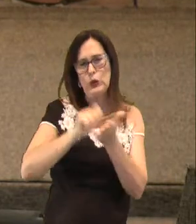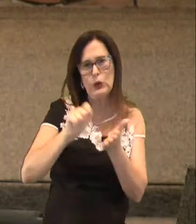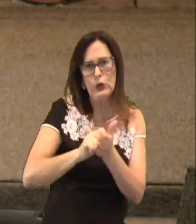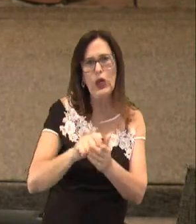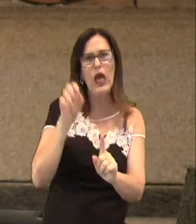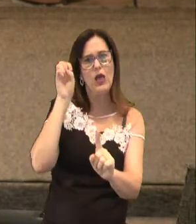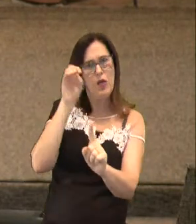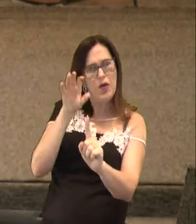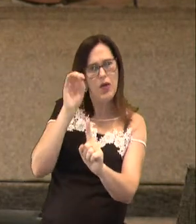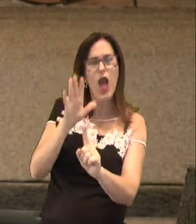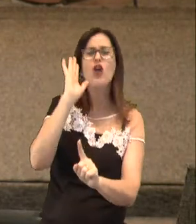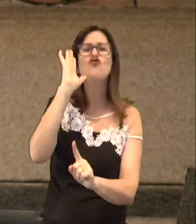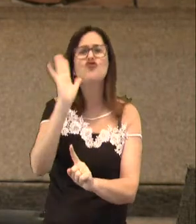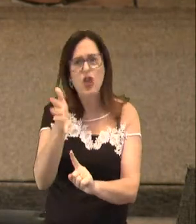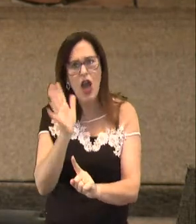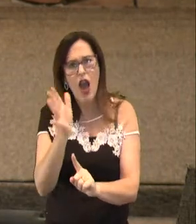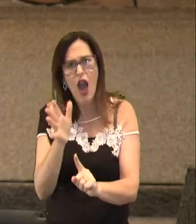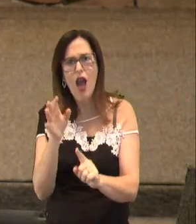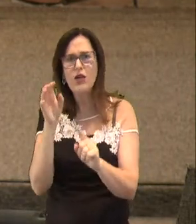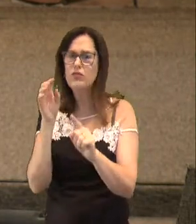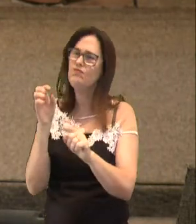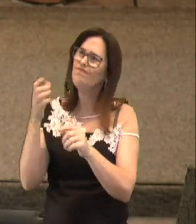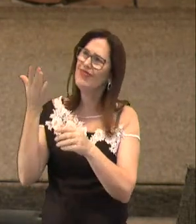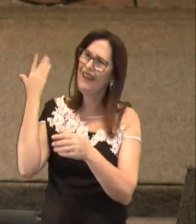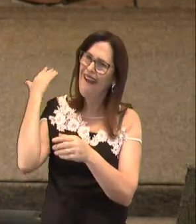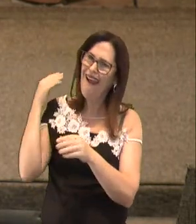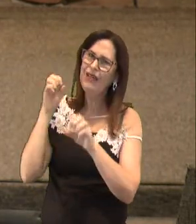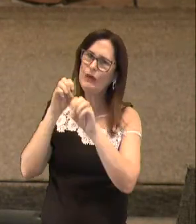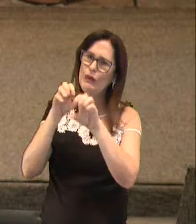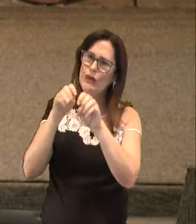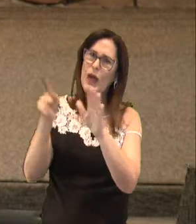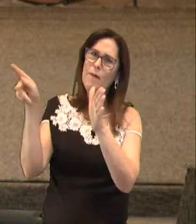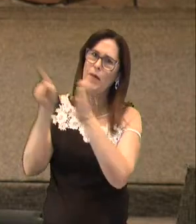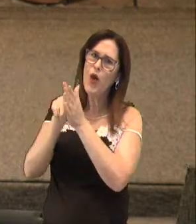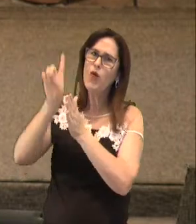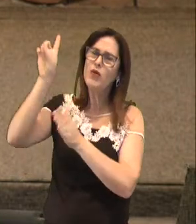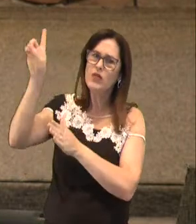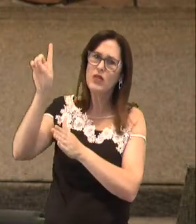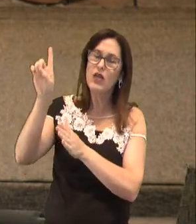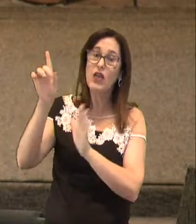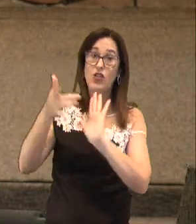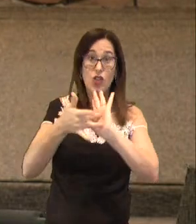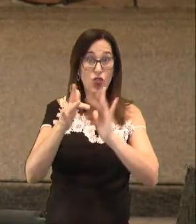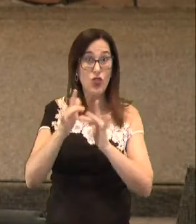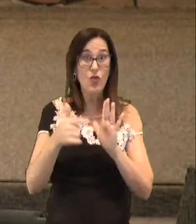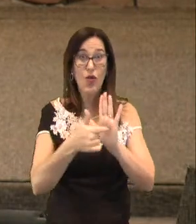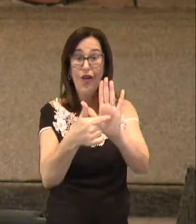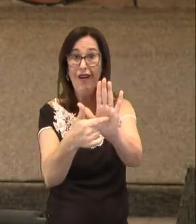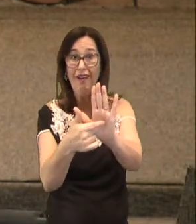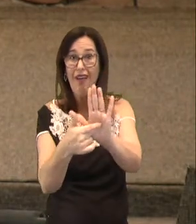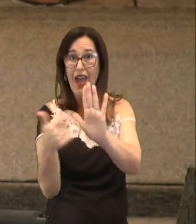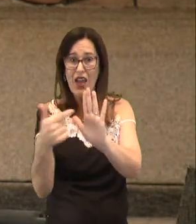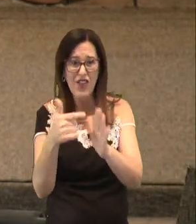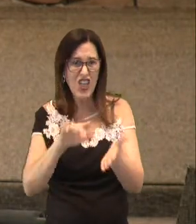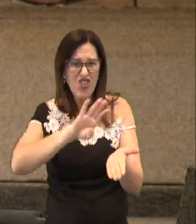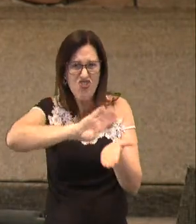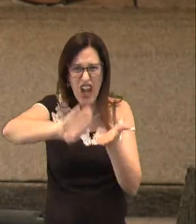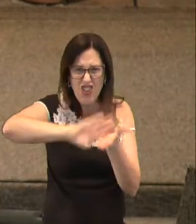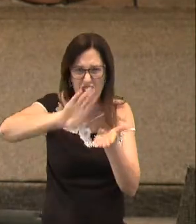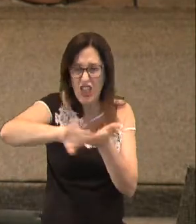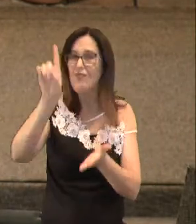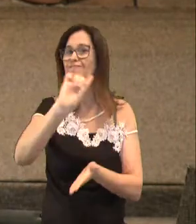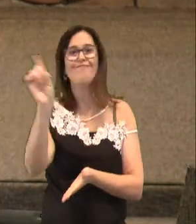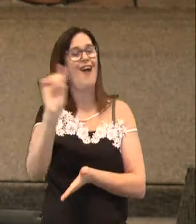profetas, tudo aquilo que eles tinham disponível naquele tempo como palavra do Senhor. Jesus vem mostrar que ele não veio revogar nada